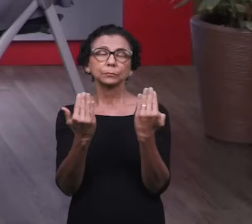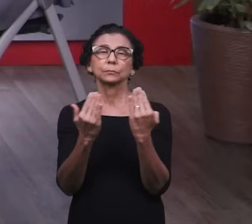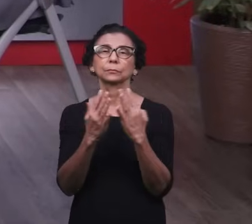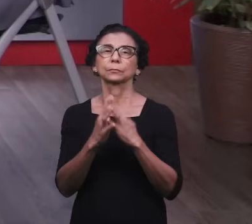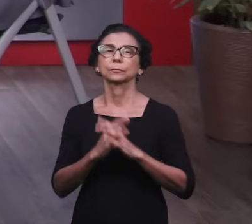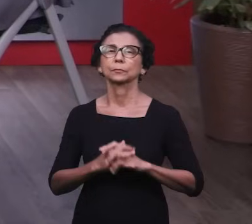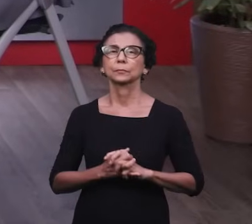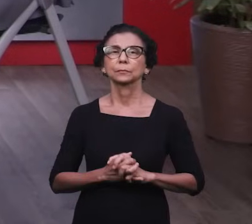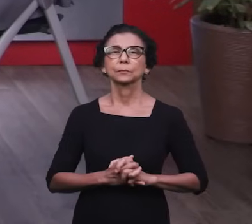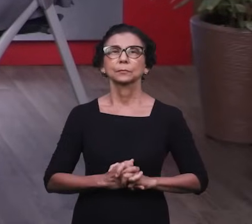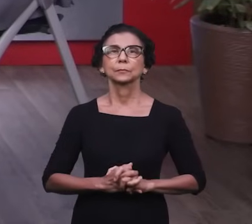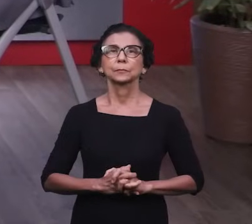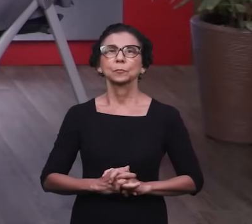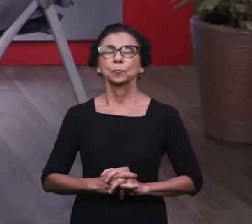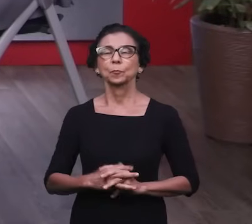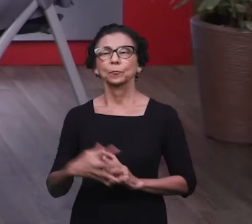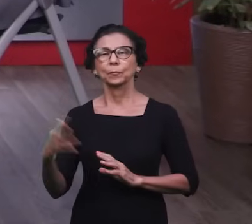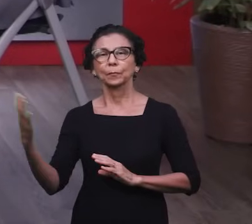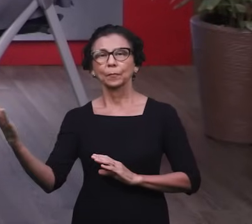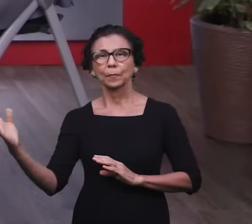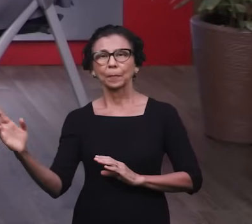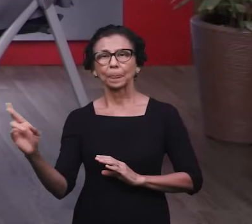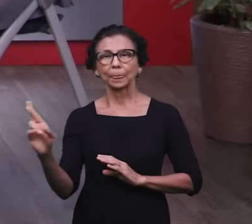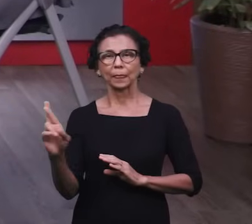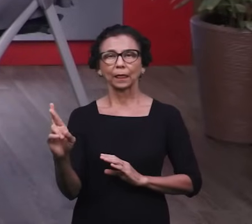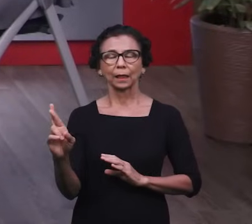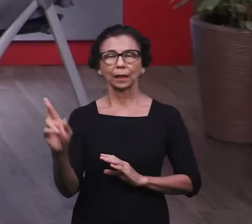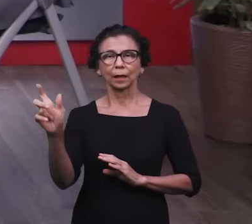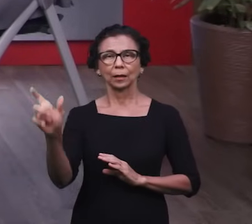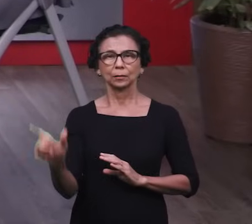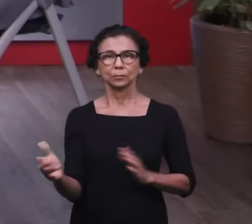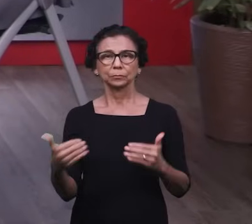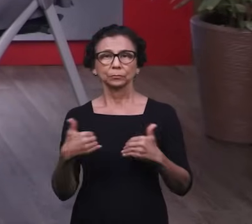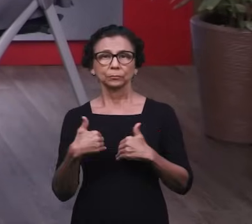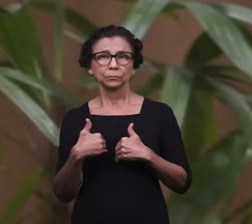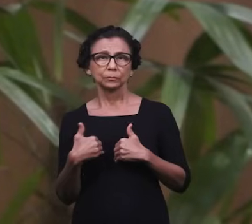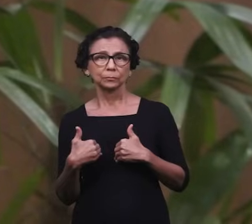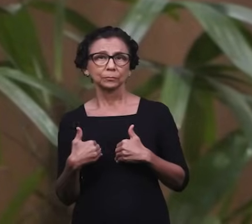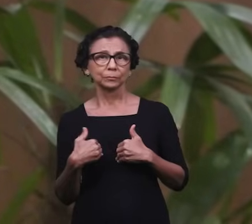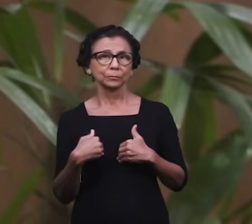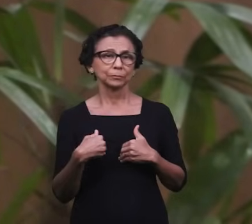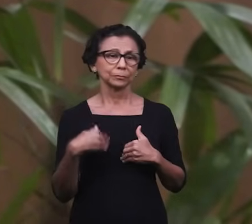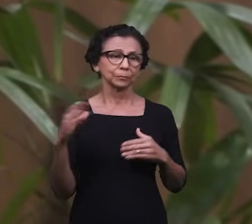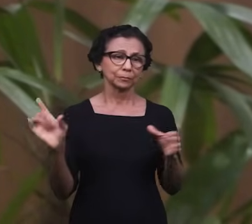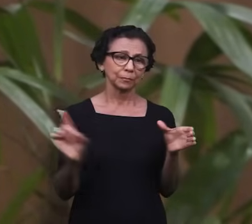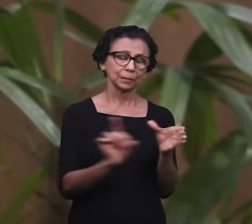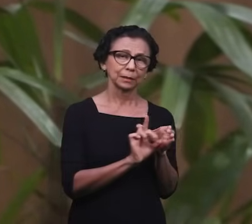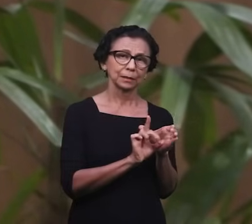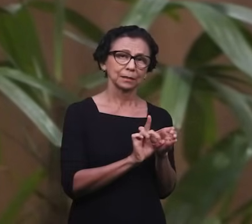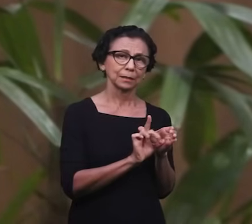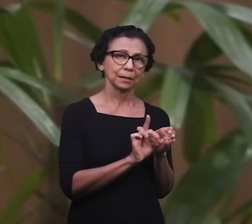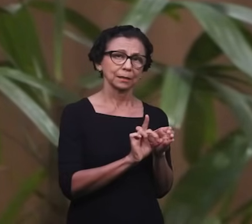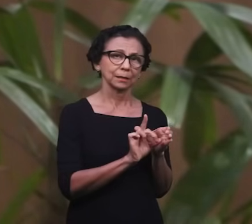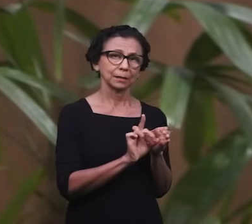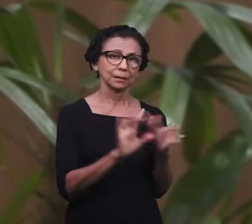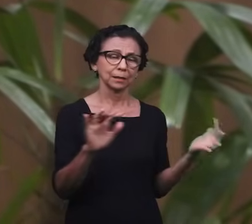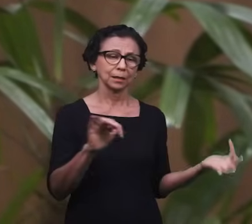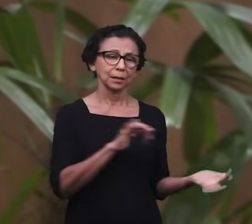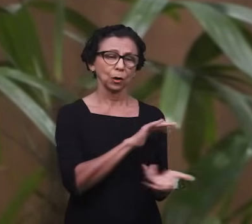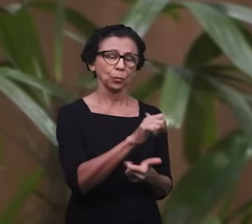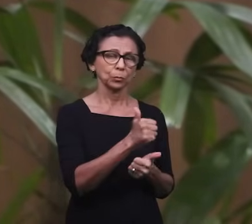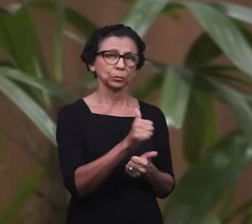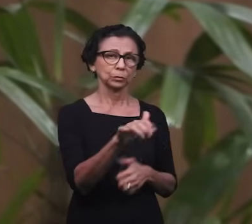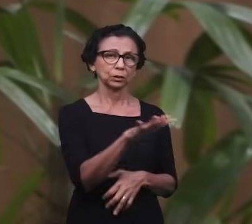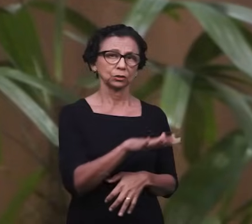sujeito para o mundo externo. Entendi. Para isso que está acontecendo. Então pode ter a depressão, a ansiedade, sim, e uma série